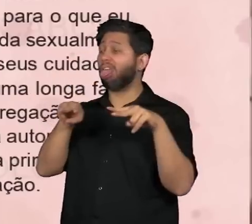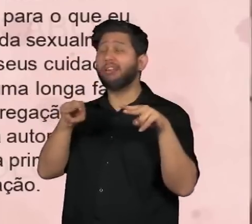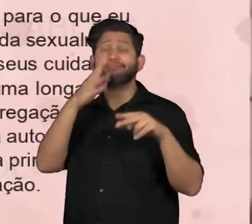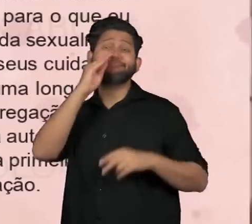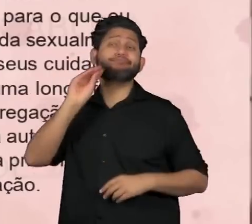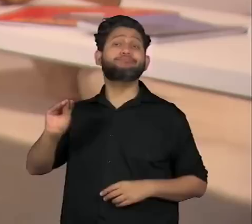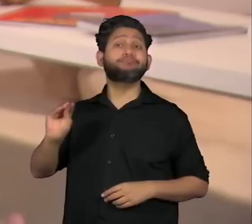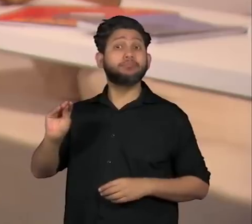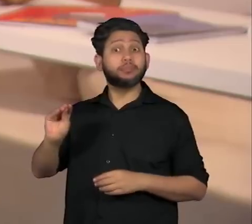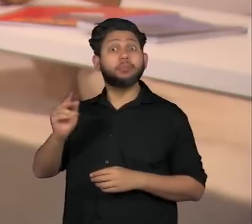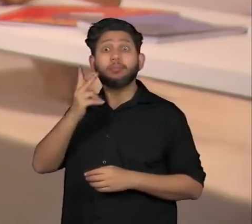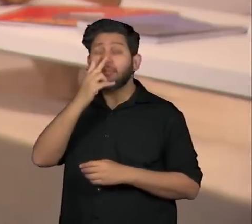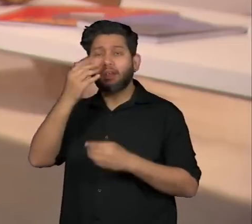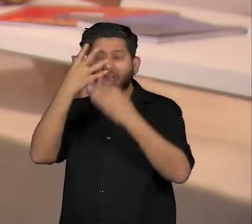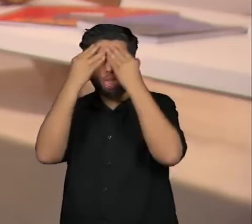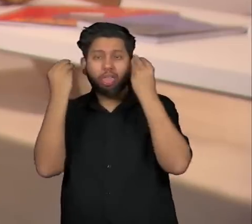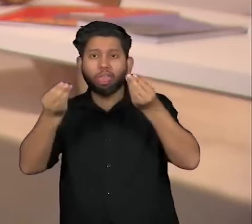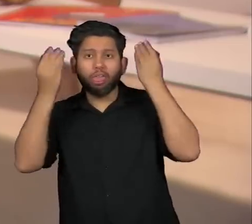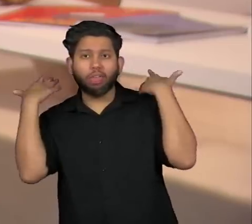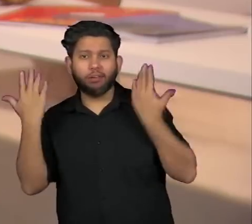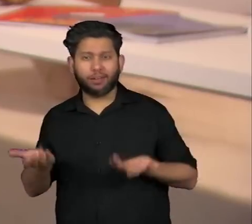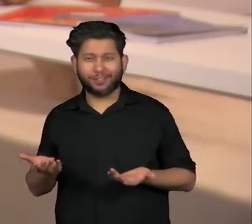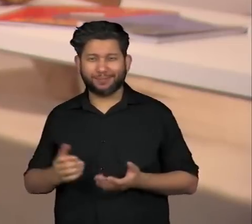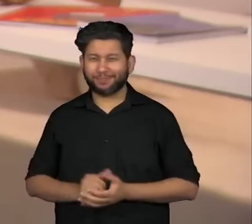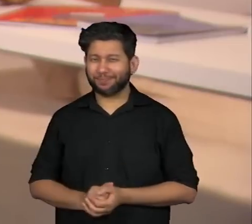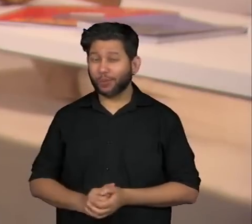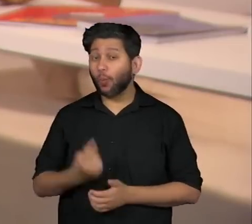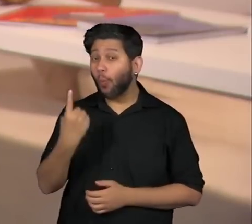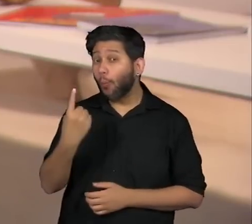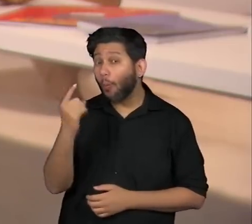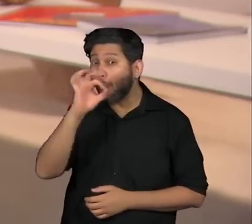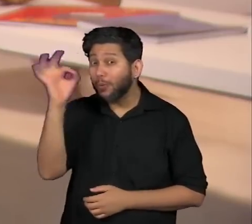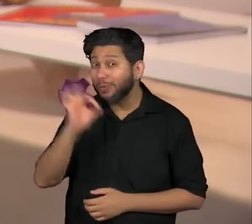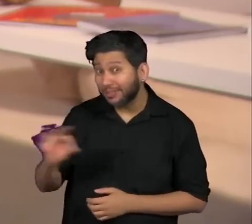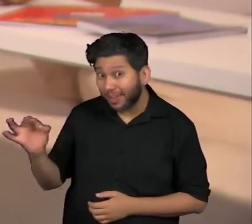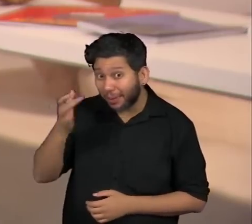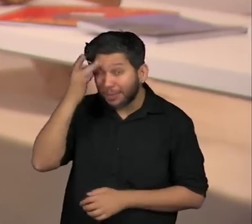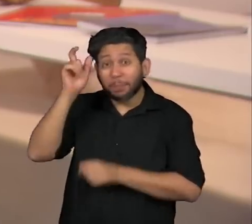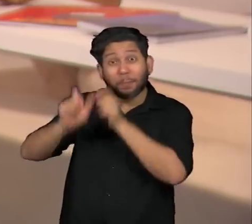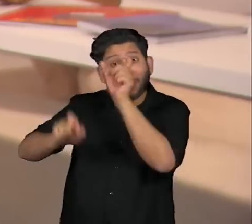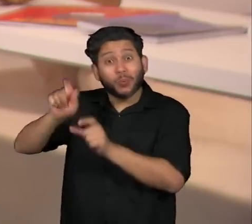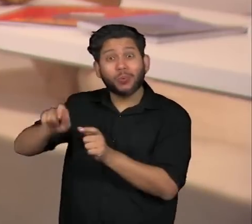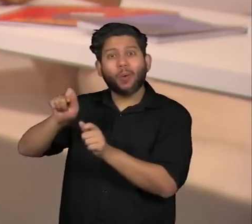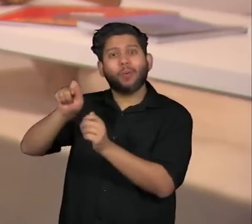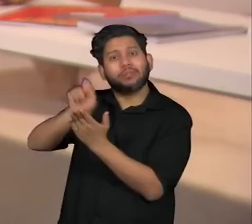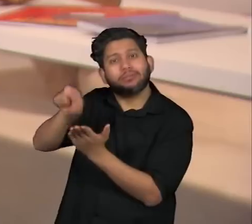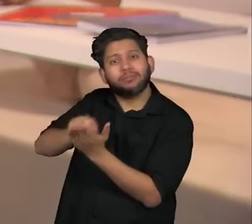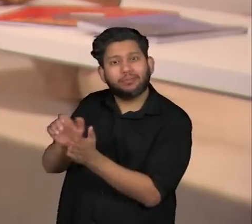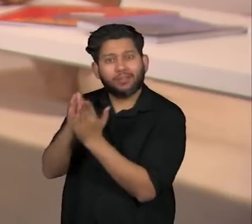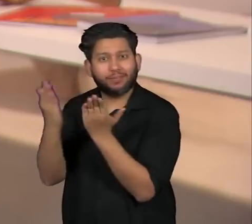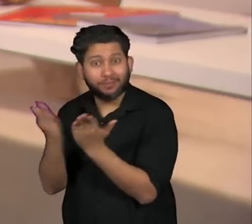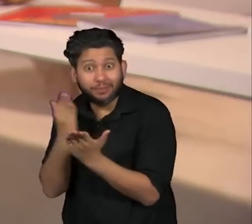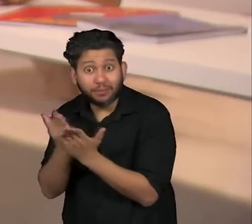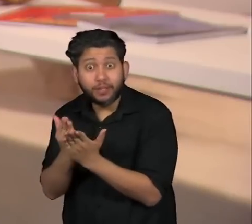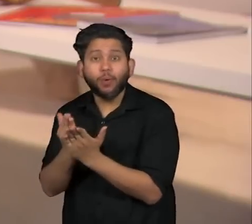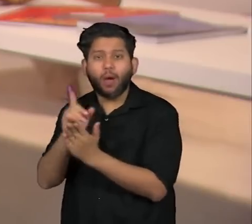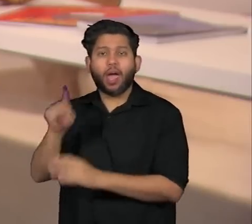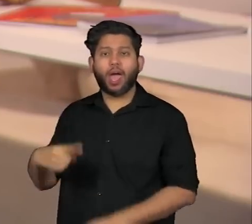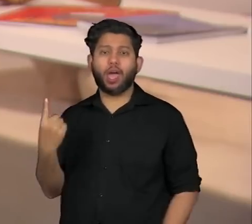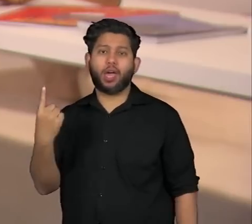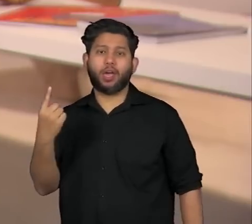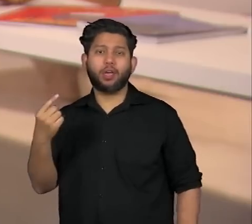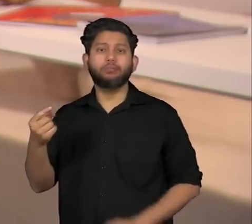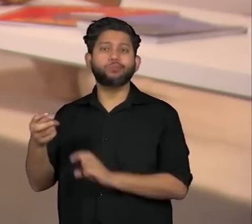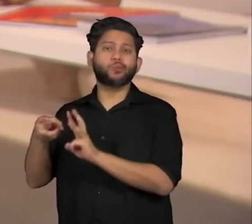Brasil. Se diz no Brasil hoje que só 1% de escritores são indígenas. E desse 1%, uma minoria,